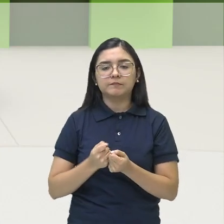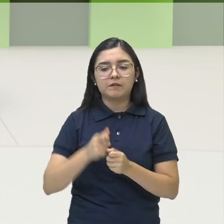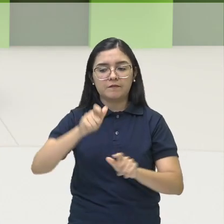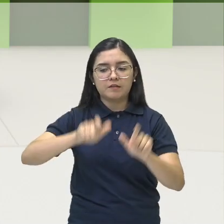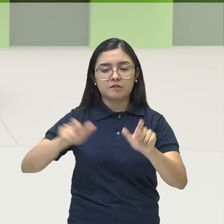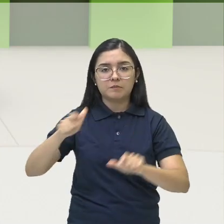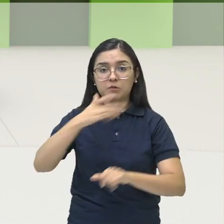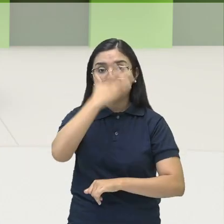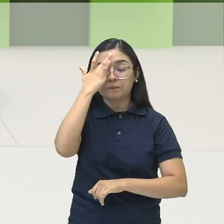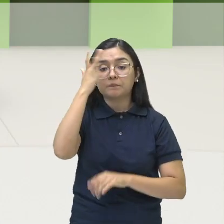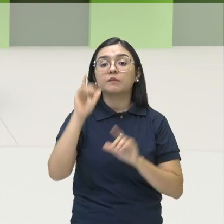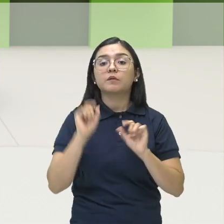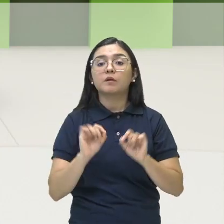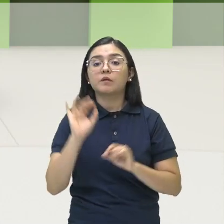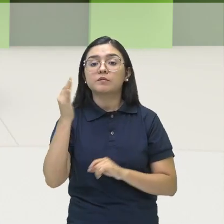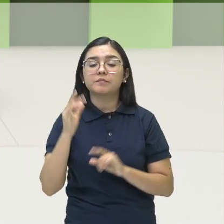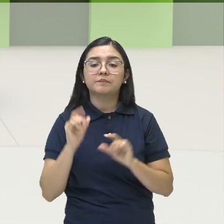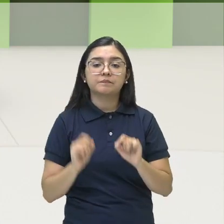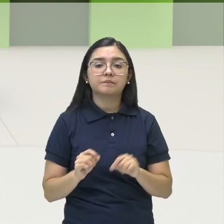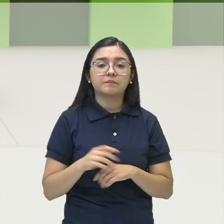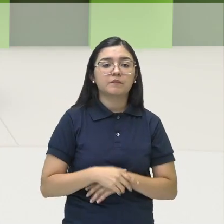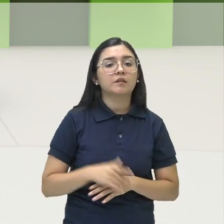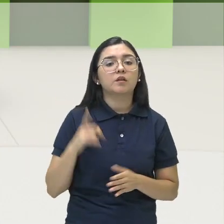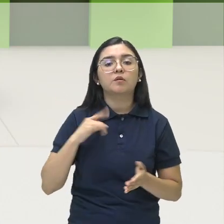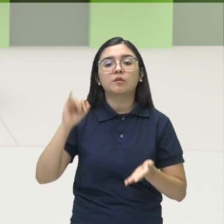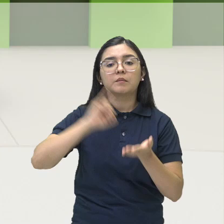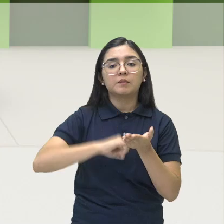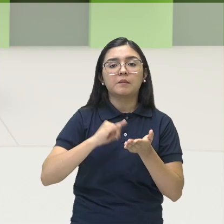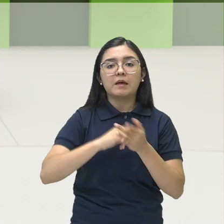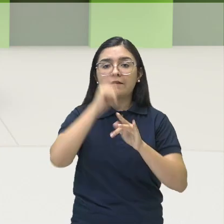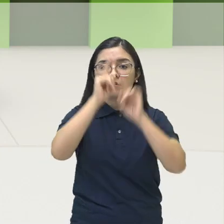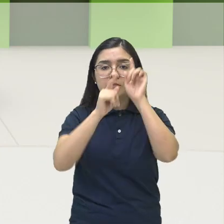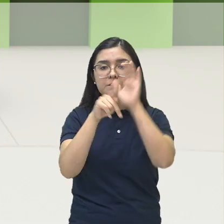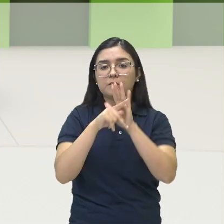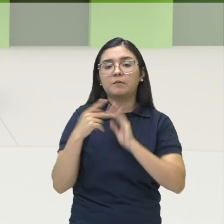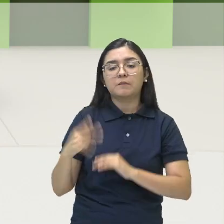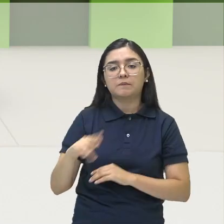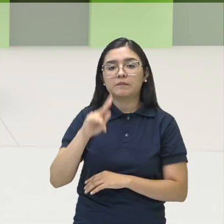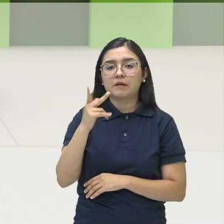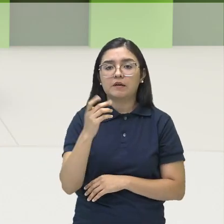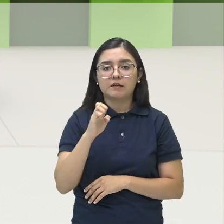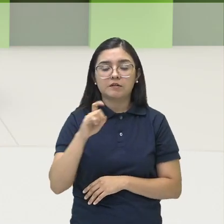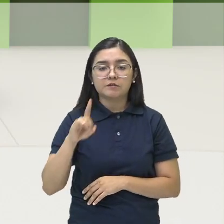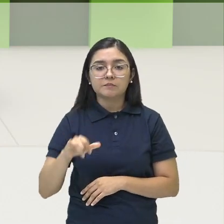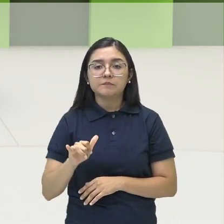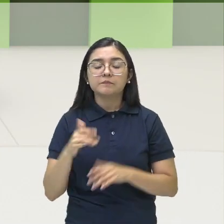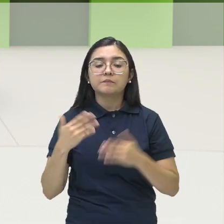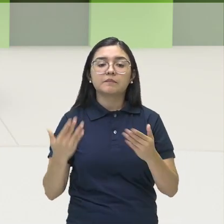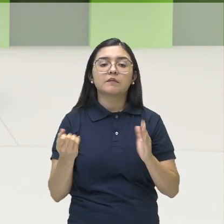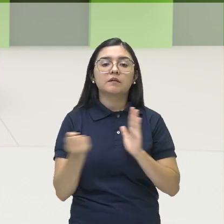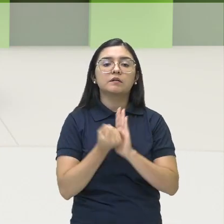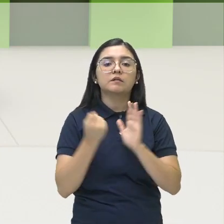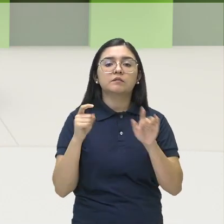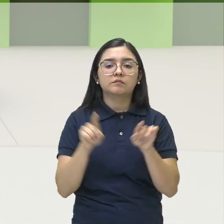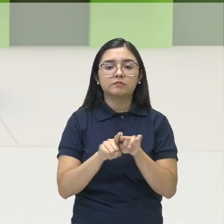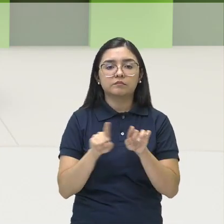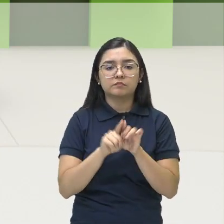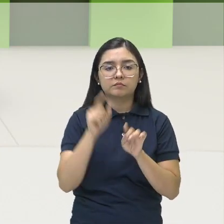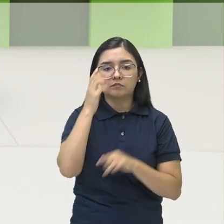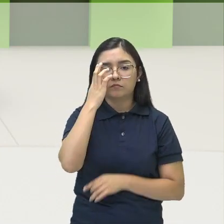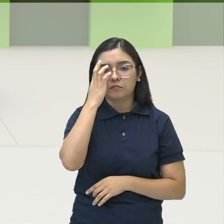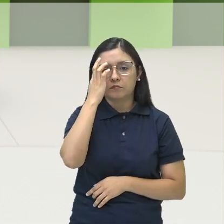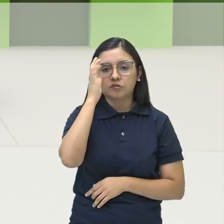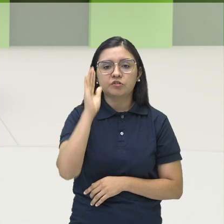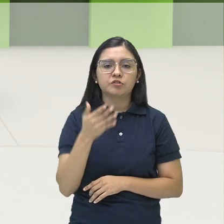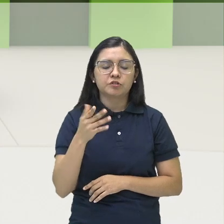né? Então eles acabaram não implementando a invenção da Hedy Lamarr. E a patente